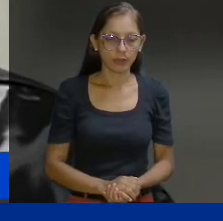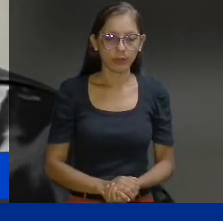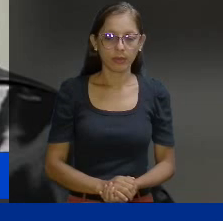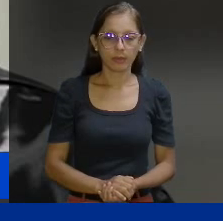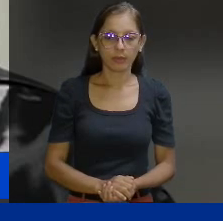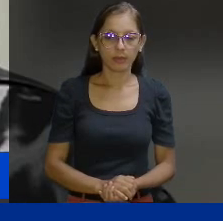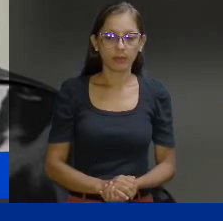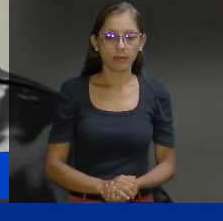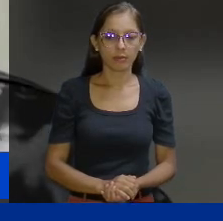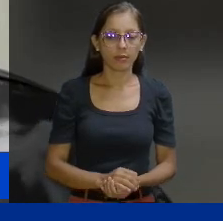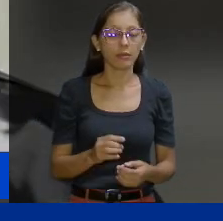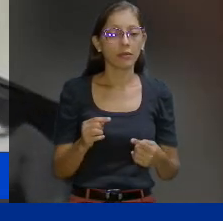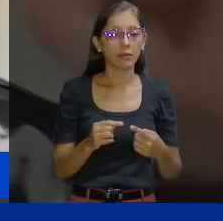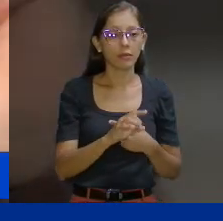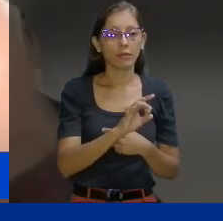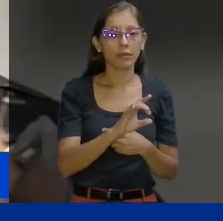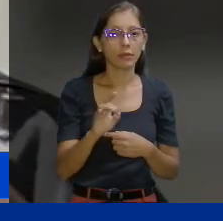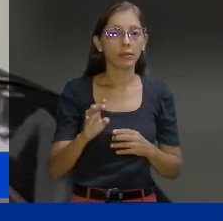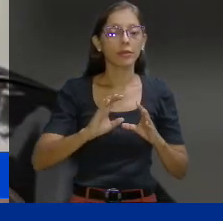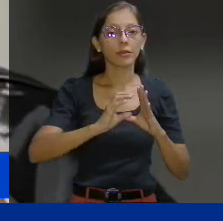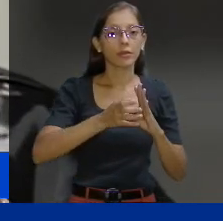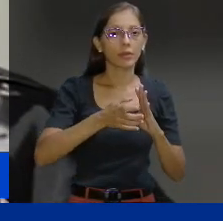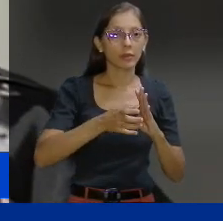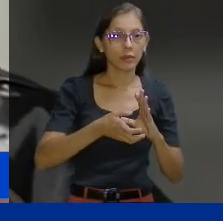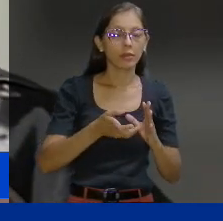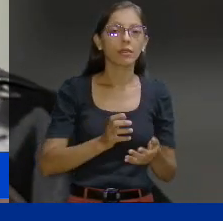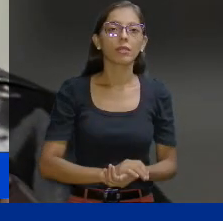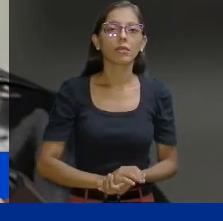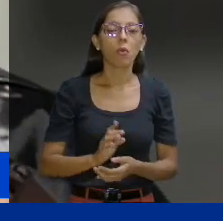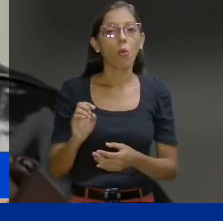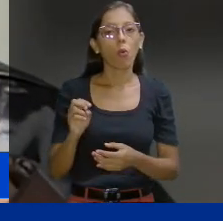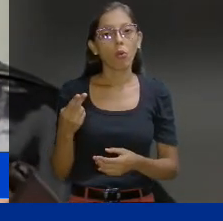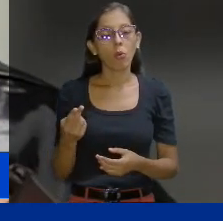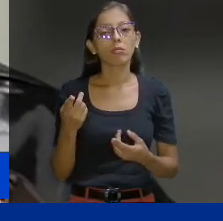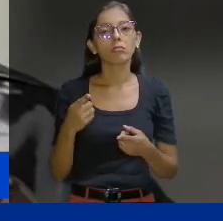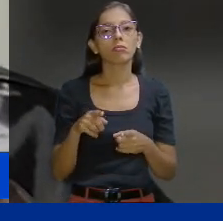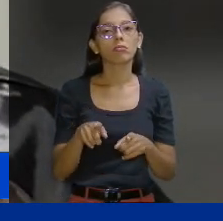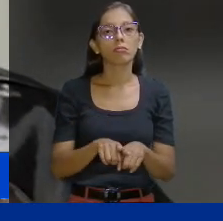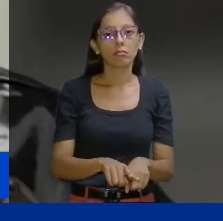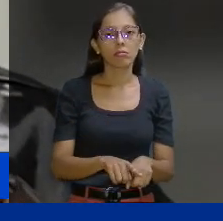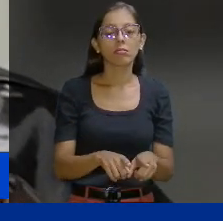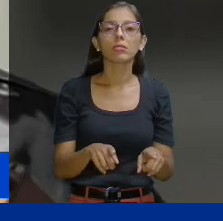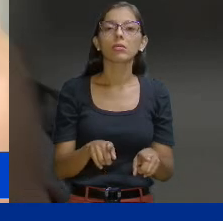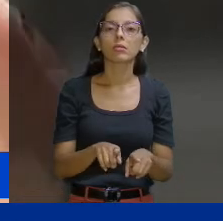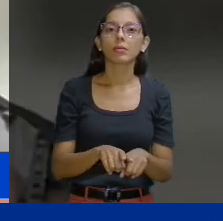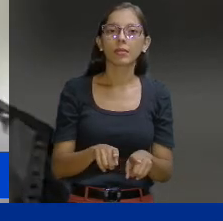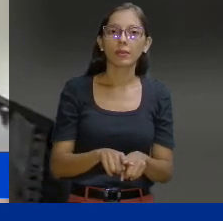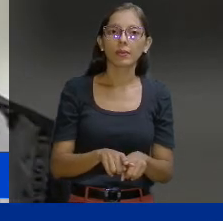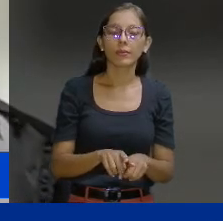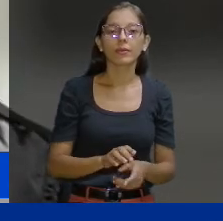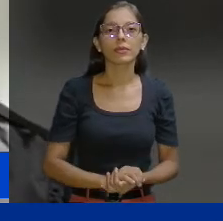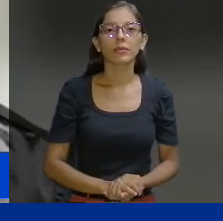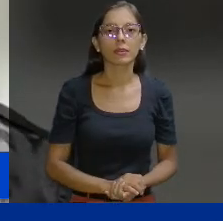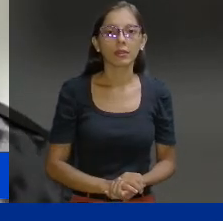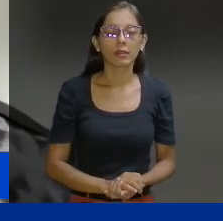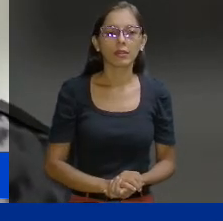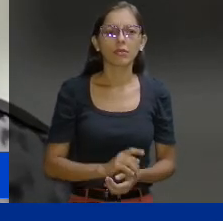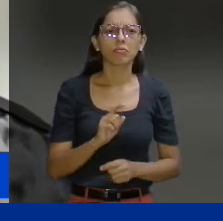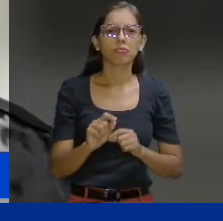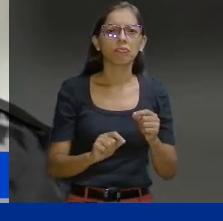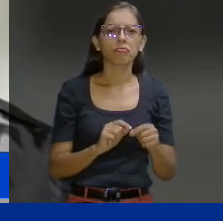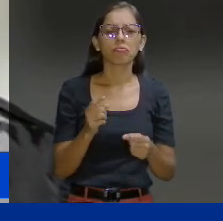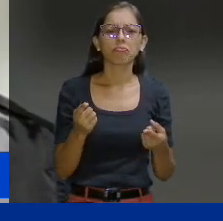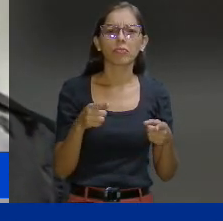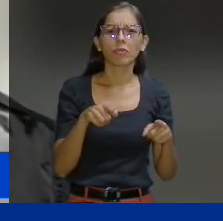ao fundo partidário e também com relação a convênios. Qual a similitude? A similitude é que o convênio,